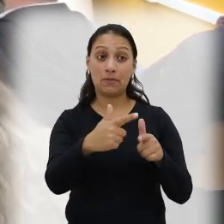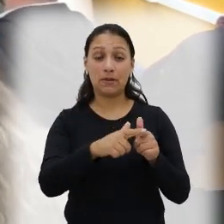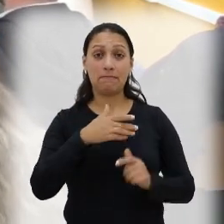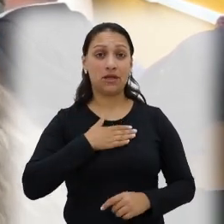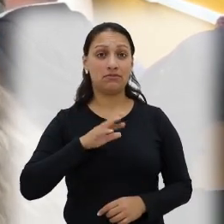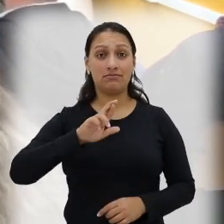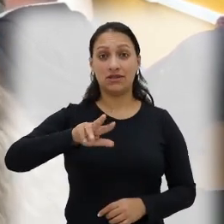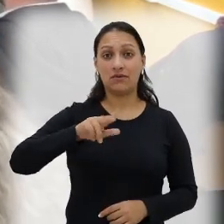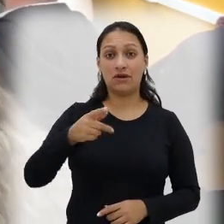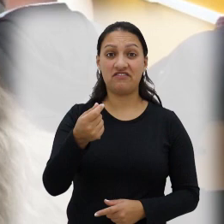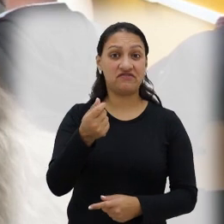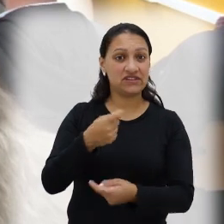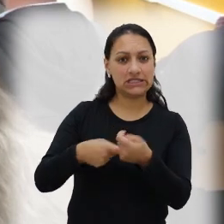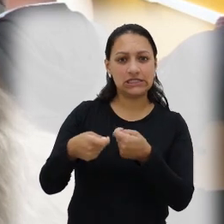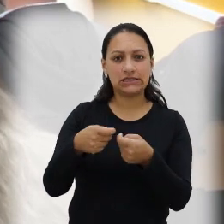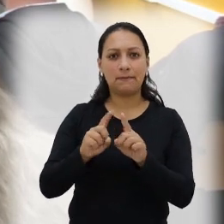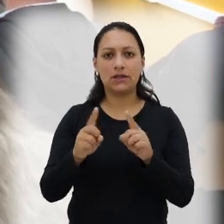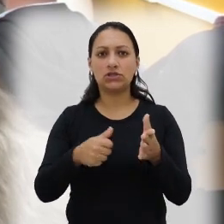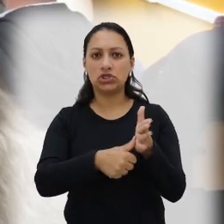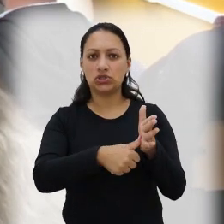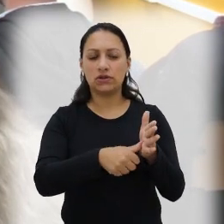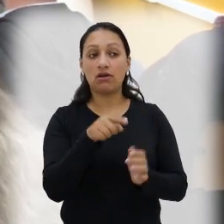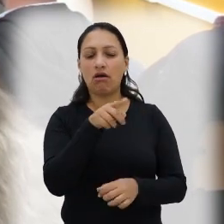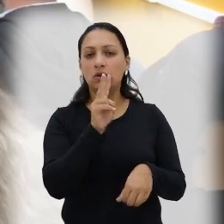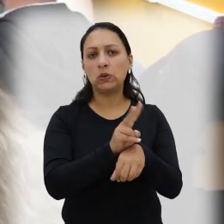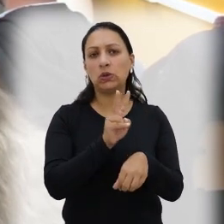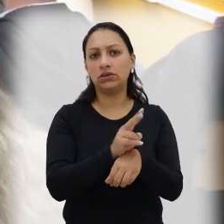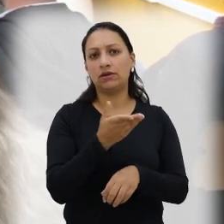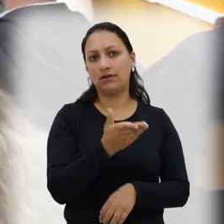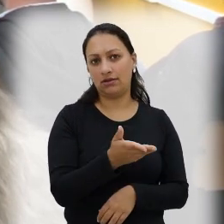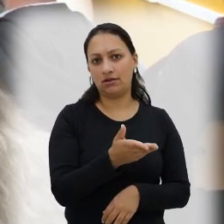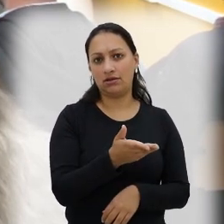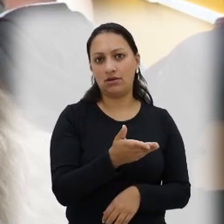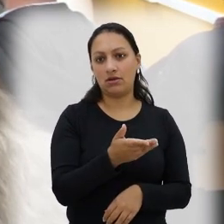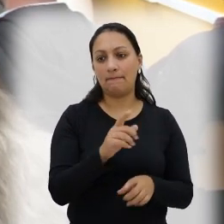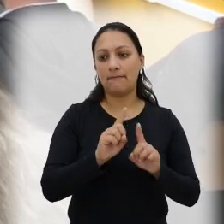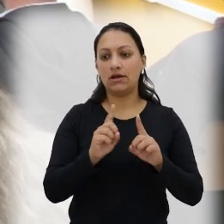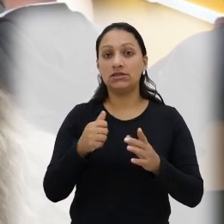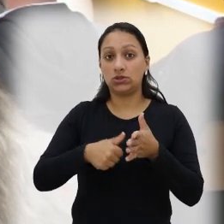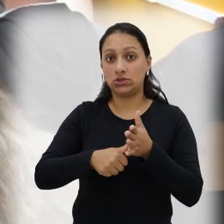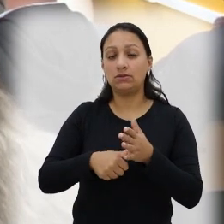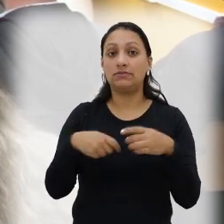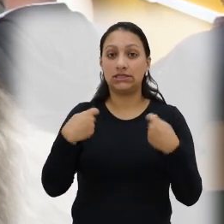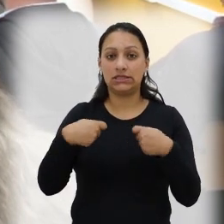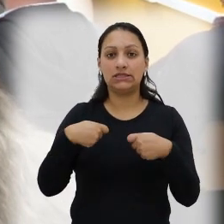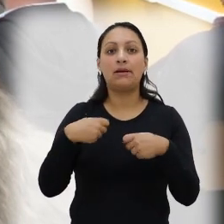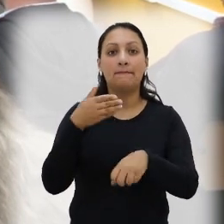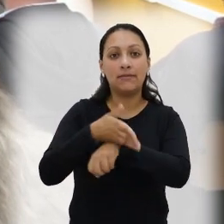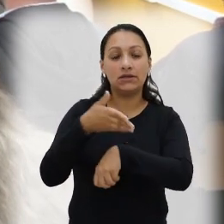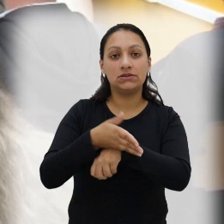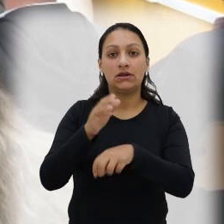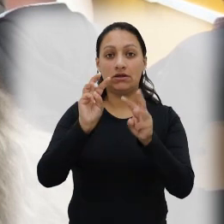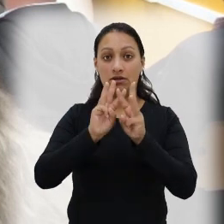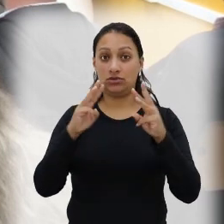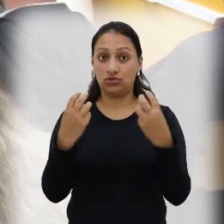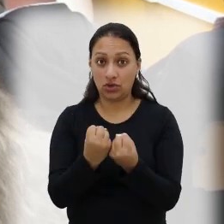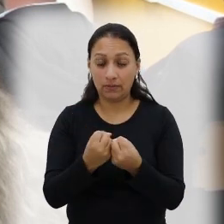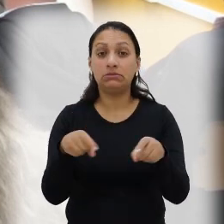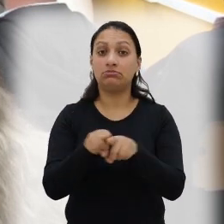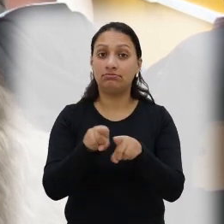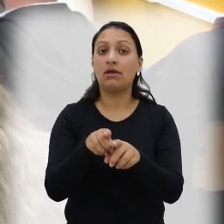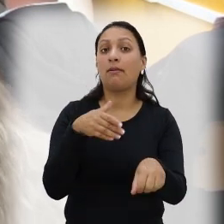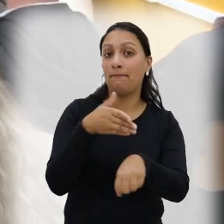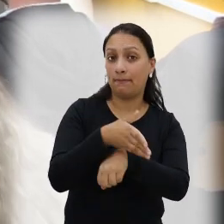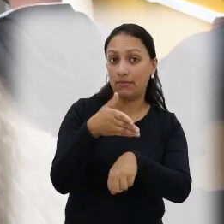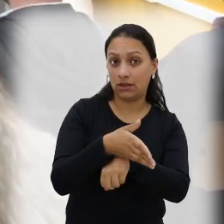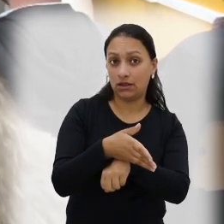é finanças, meu sócio que cuida disso. O teu sócio vai participar do workshop e o teu sócio vai participar da mentoria.